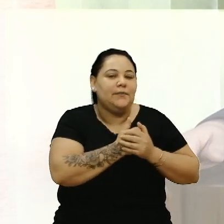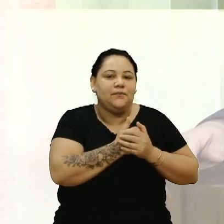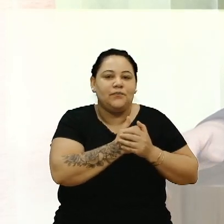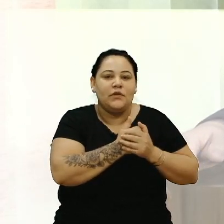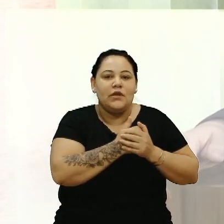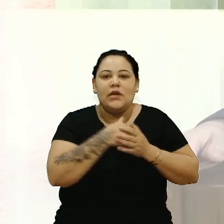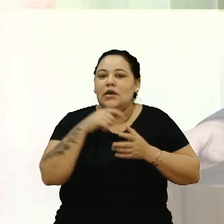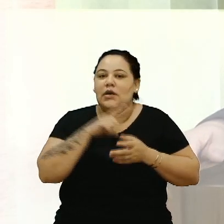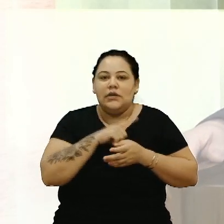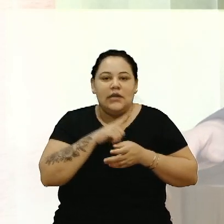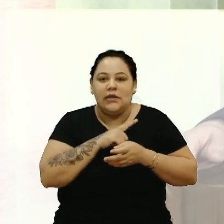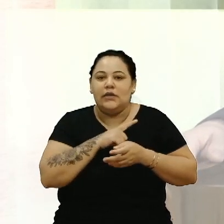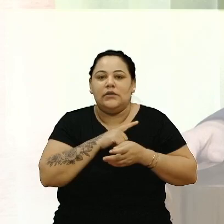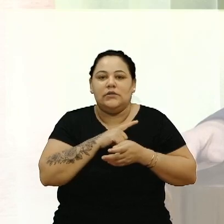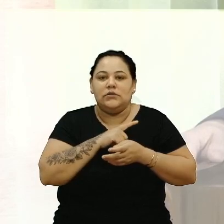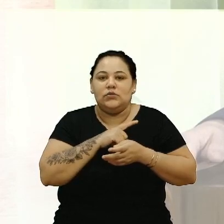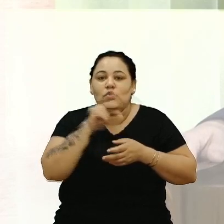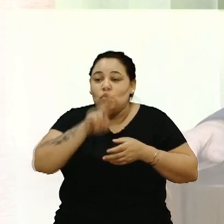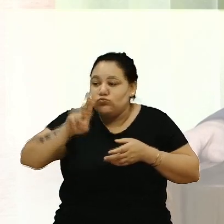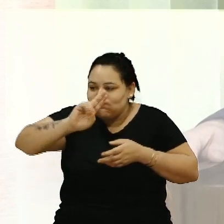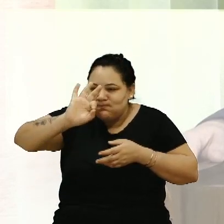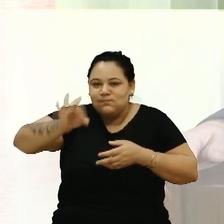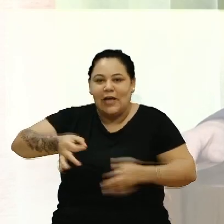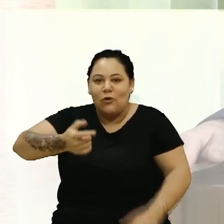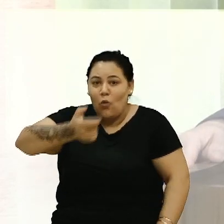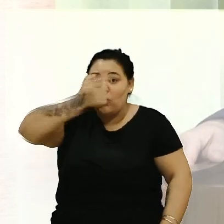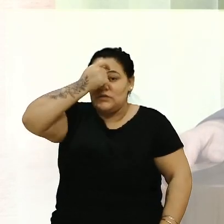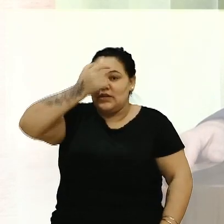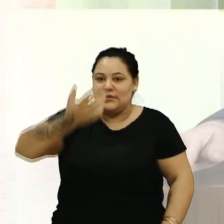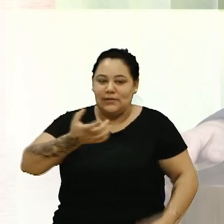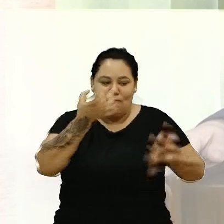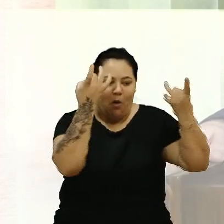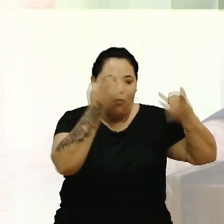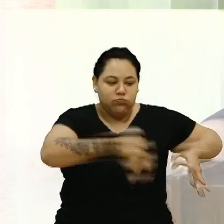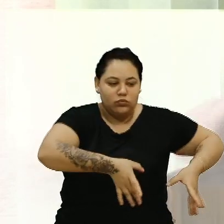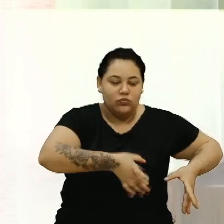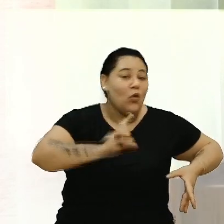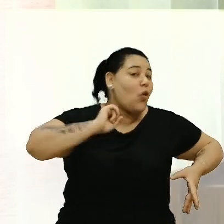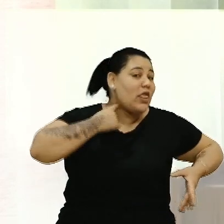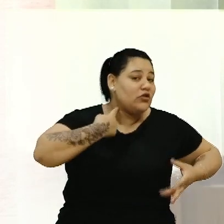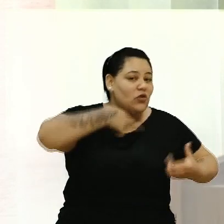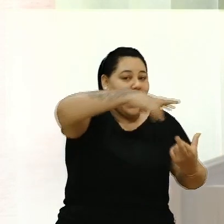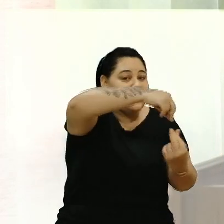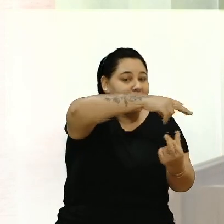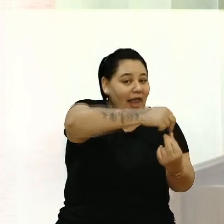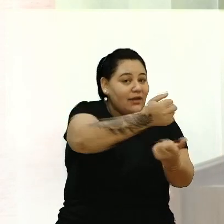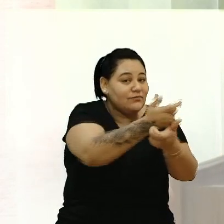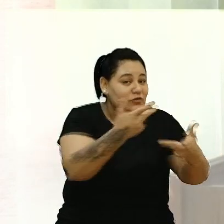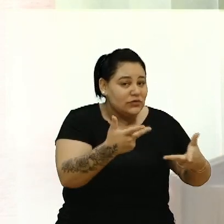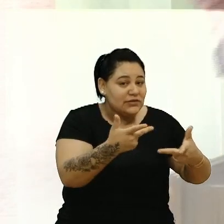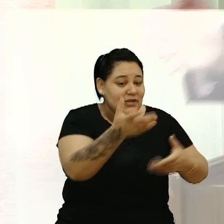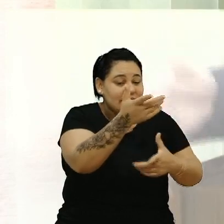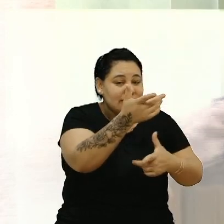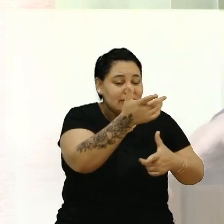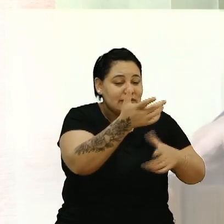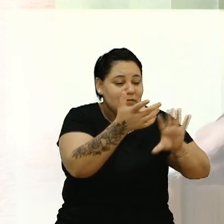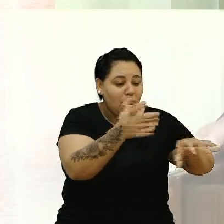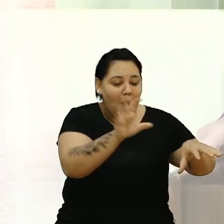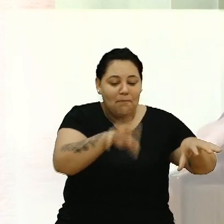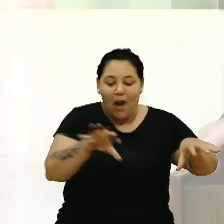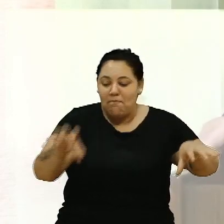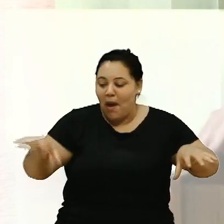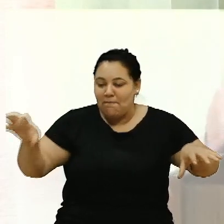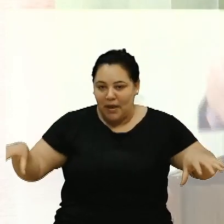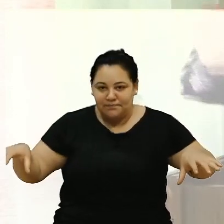consciente, do uso correto da água, do descarte do lixo. Nós vemos que as estruturas que estão aí hoje não estão dando